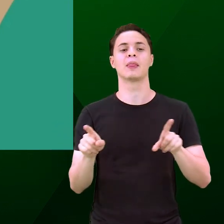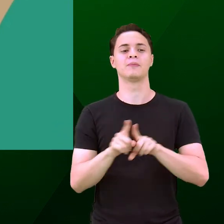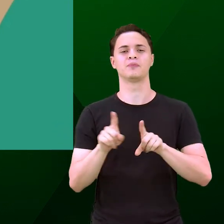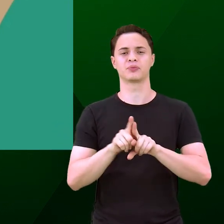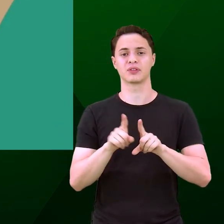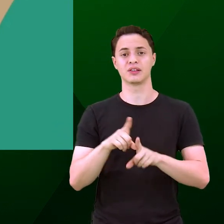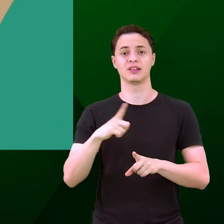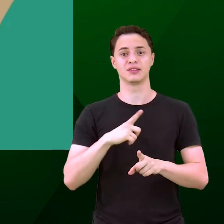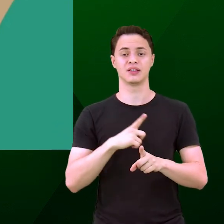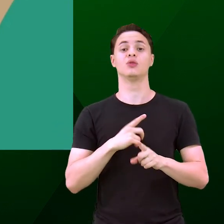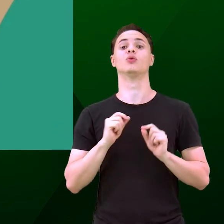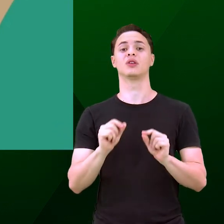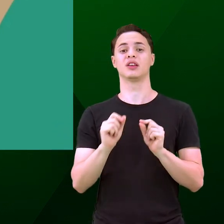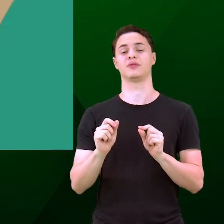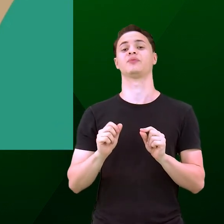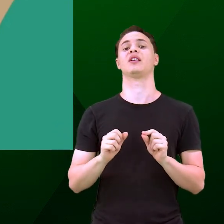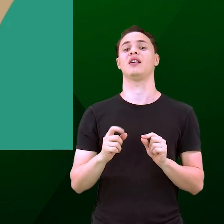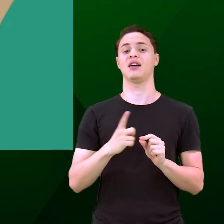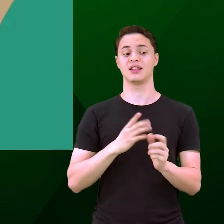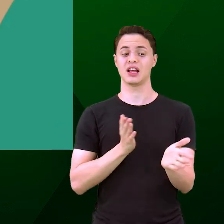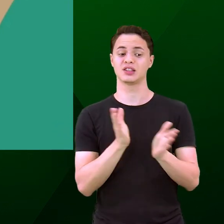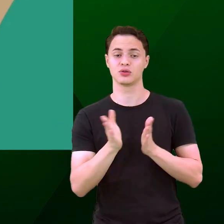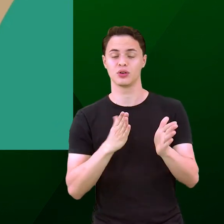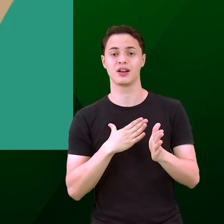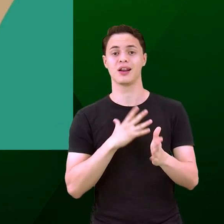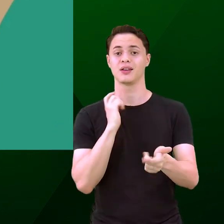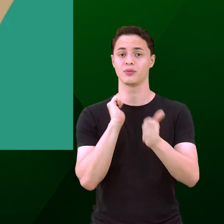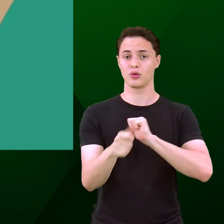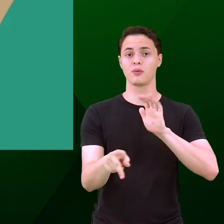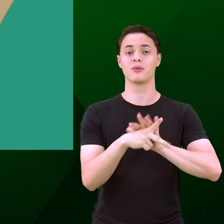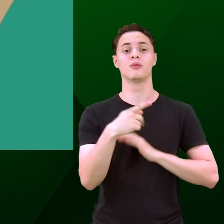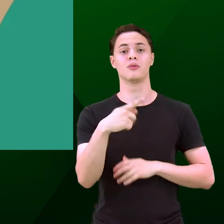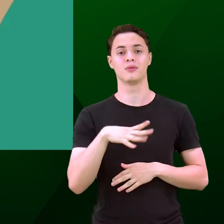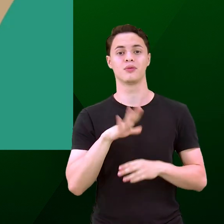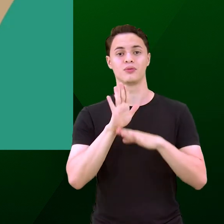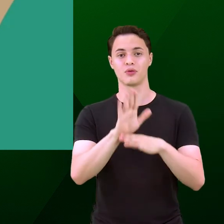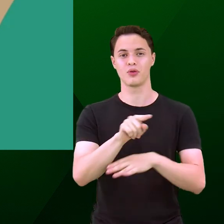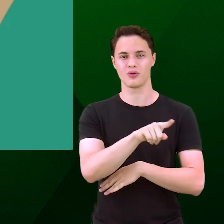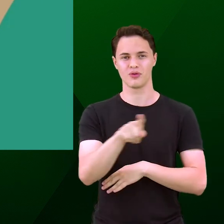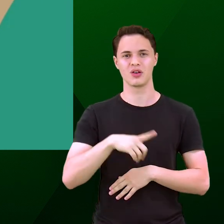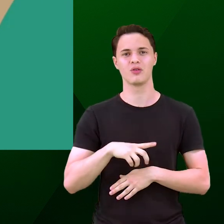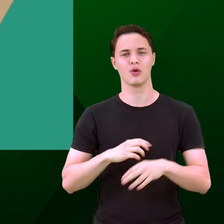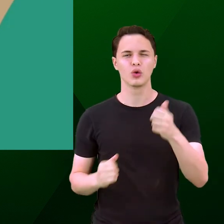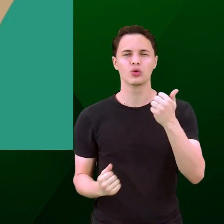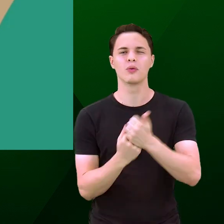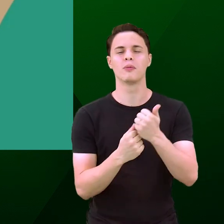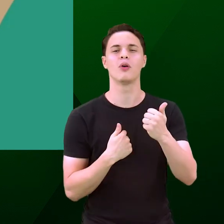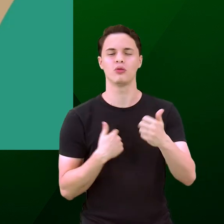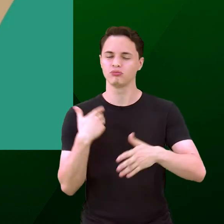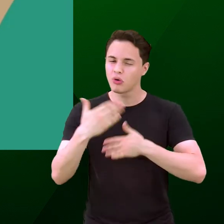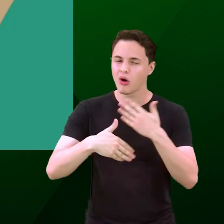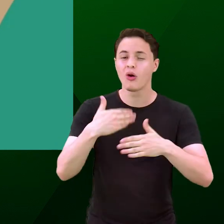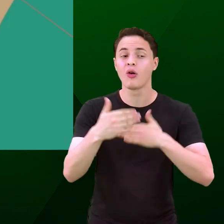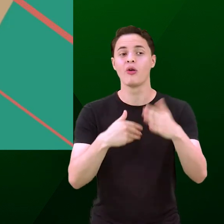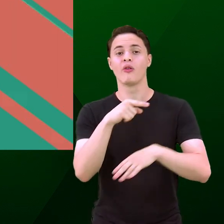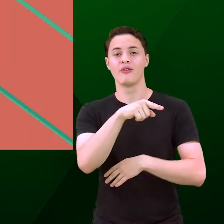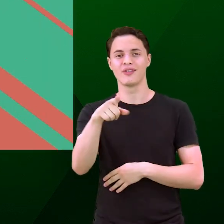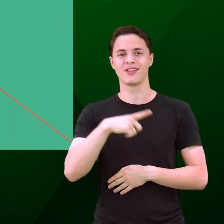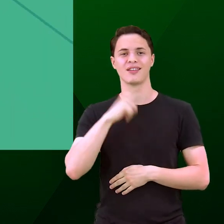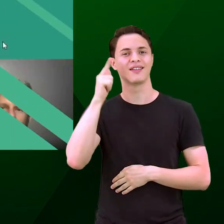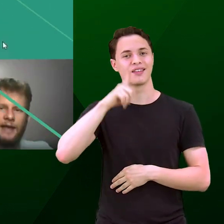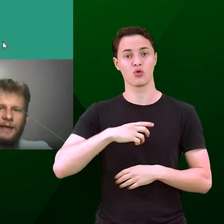nada propício para o tipo de atividade física que a gente está pretendendo, seja caminhada ou seja corrida. Além de ter o risco de você dobrar o